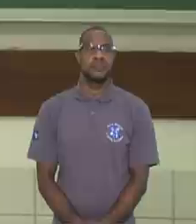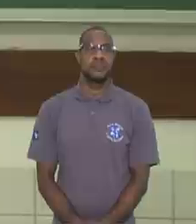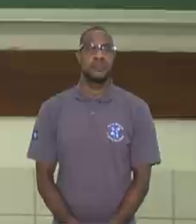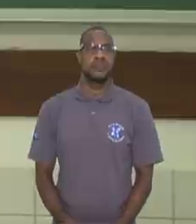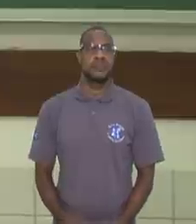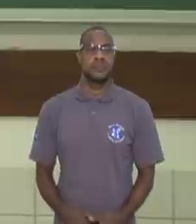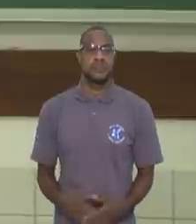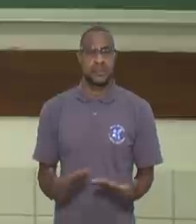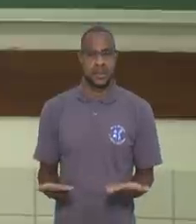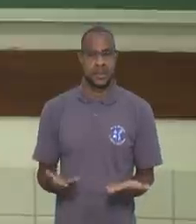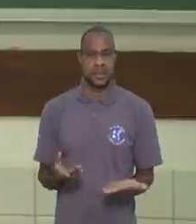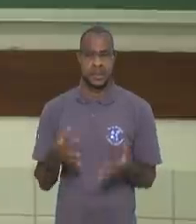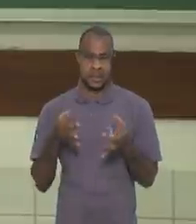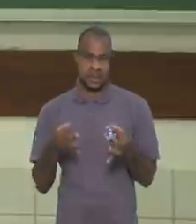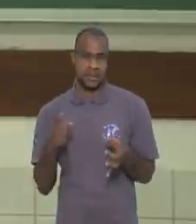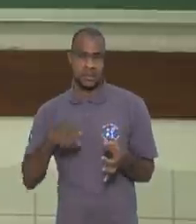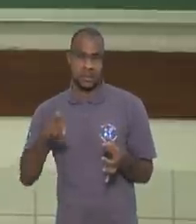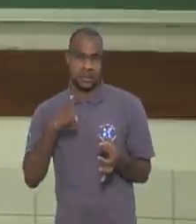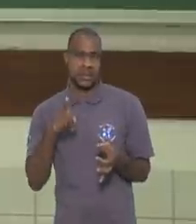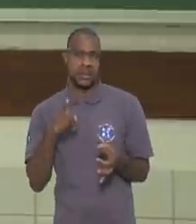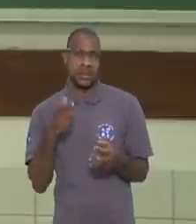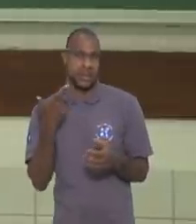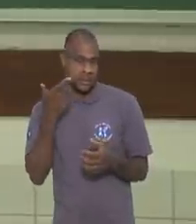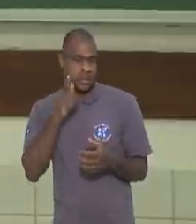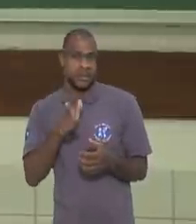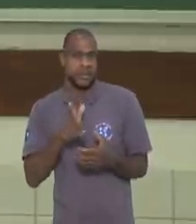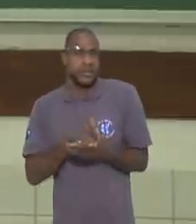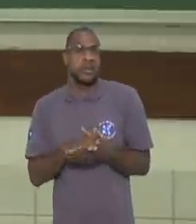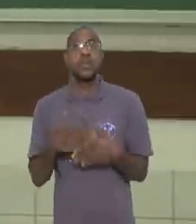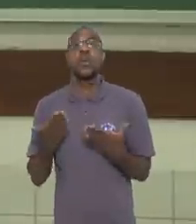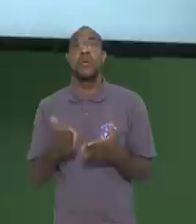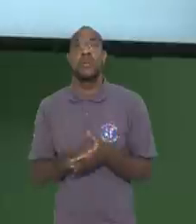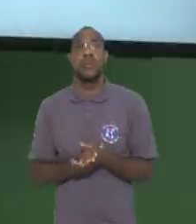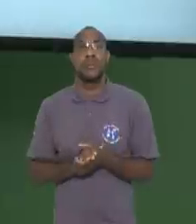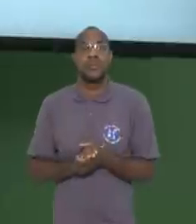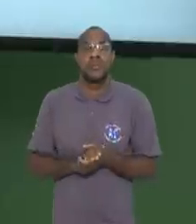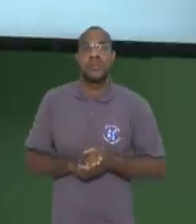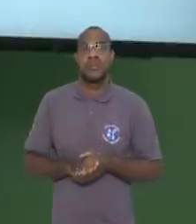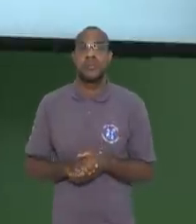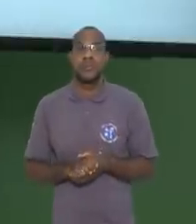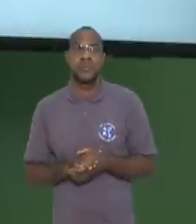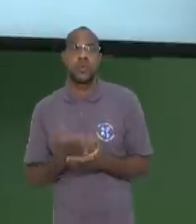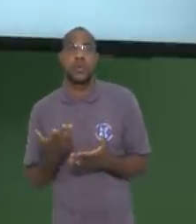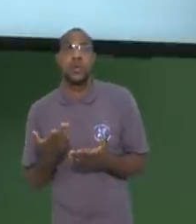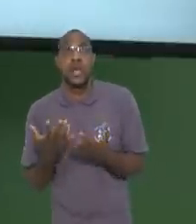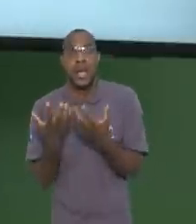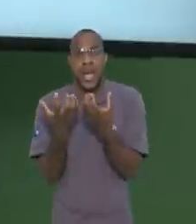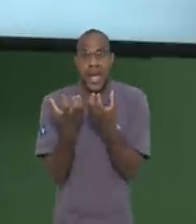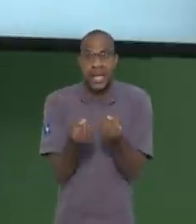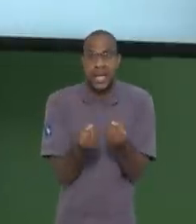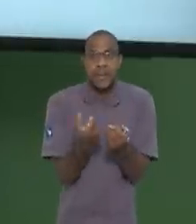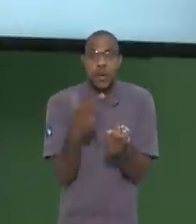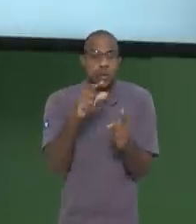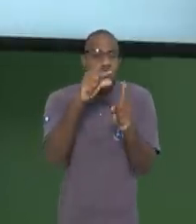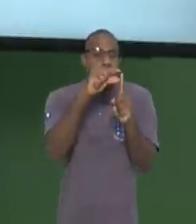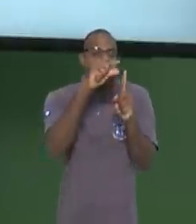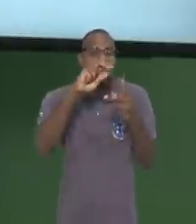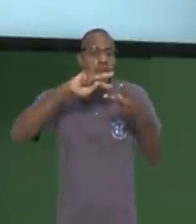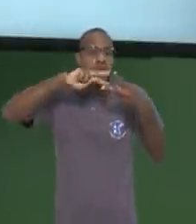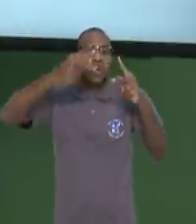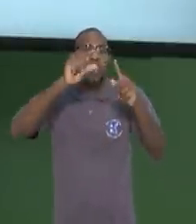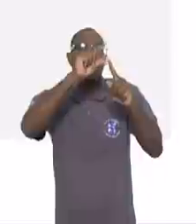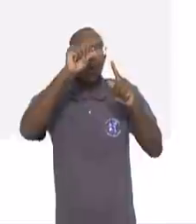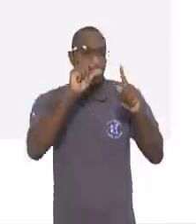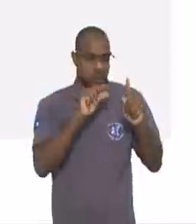Esse eu tenho certeza que você acertou e acertou sorrindo aí ainda, né, gente? Qual que é? Quando uma espécie recebe um gene de outra espécie diferente da sua, é